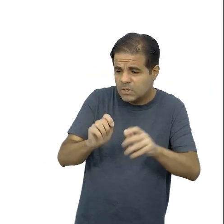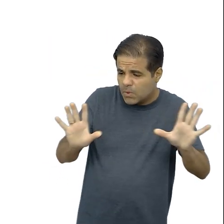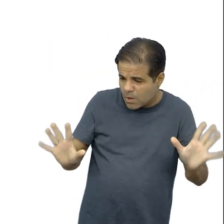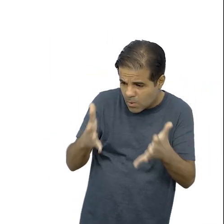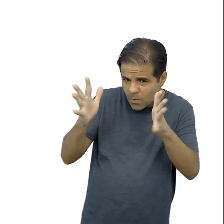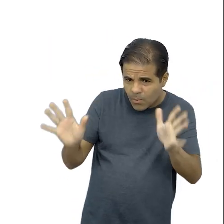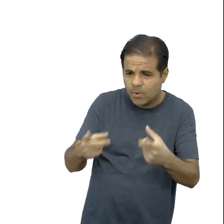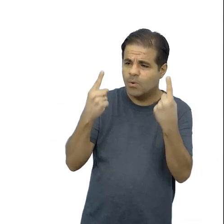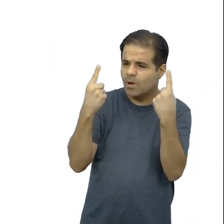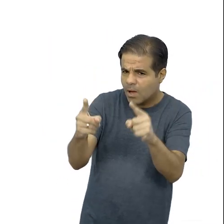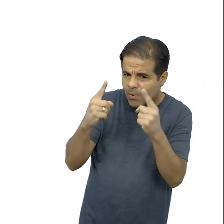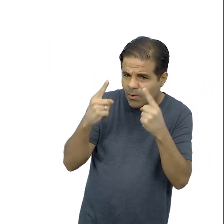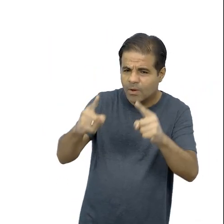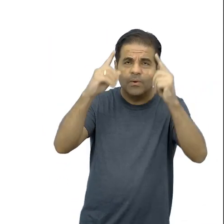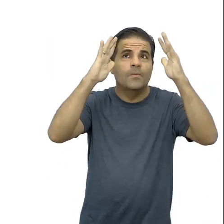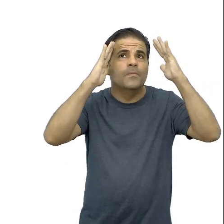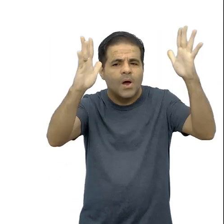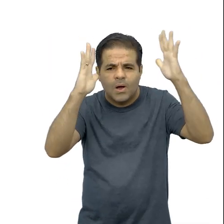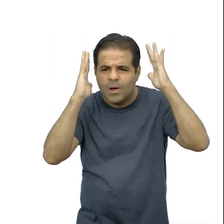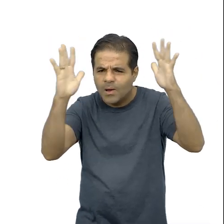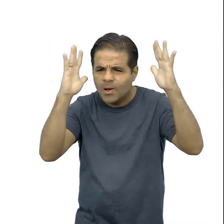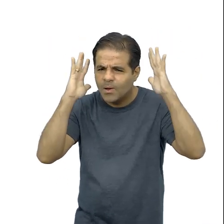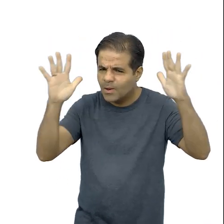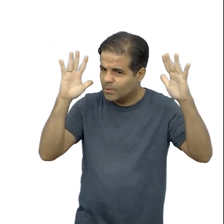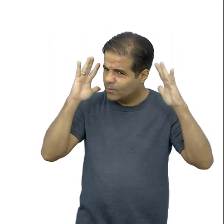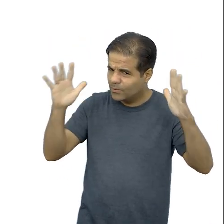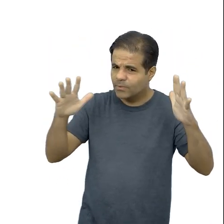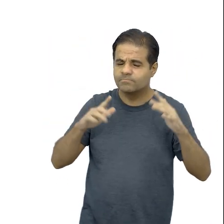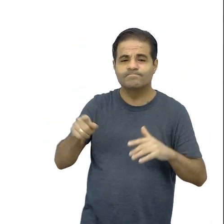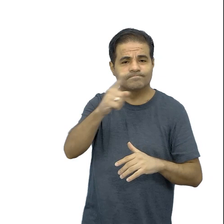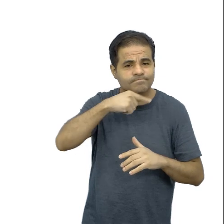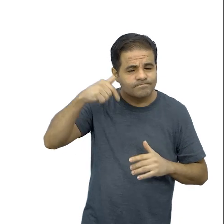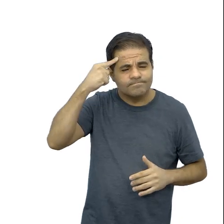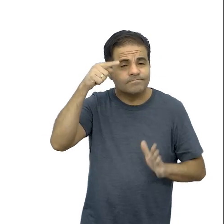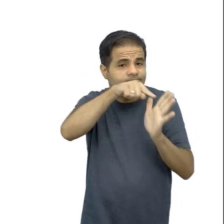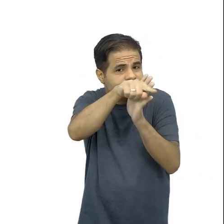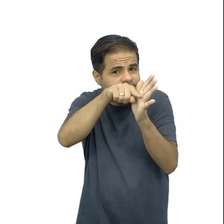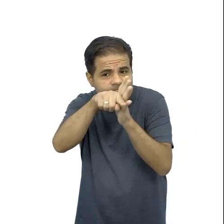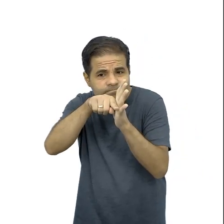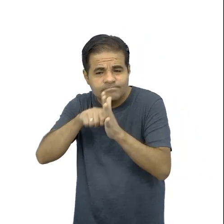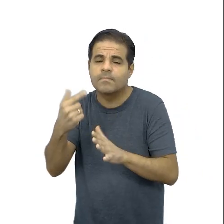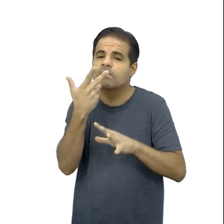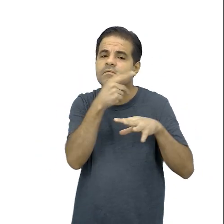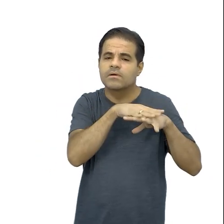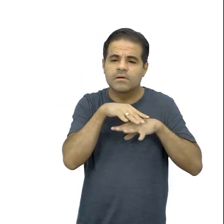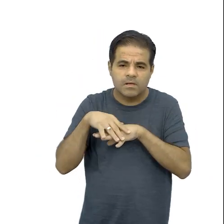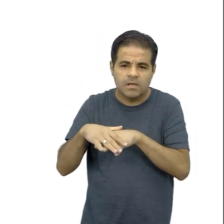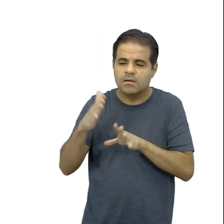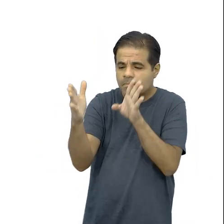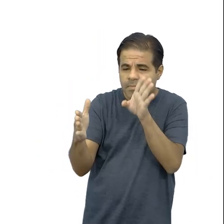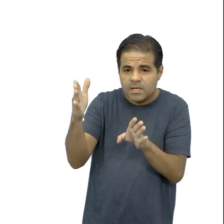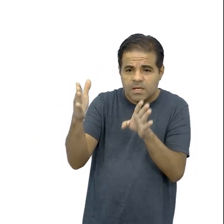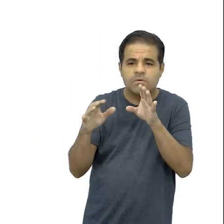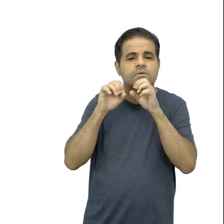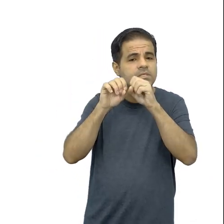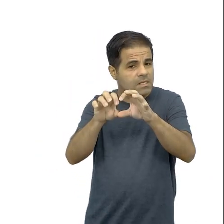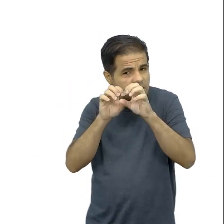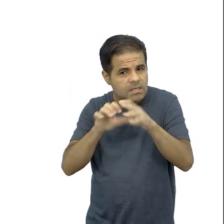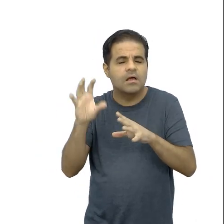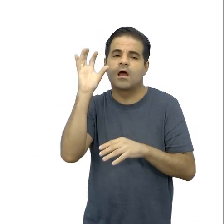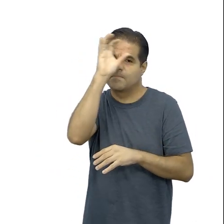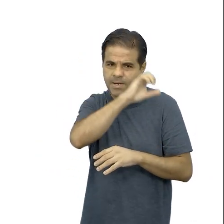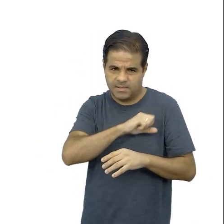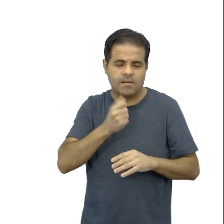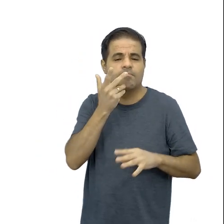instigado, provocado a refletir um pouco sobre a ideia da investigação matemática durante o ensino e aprendizagem de